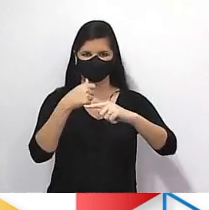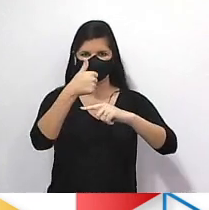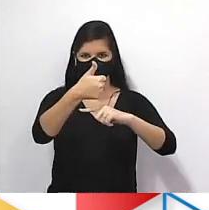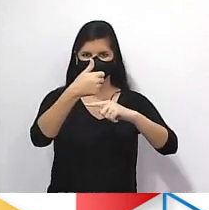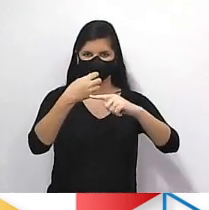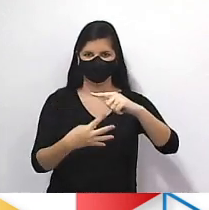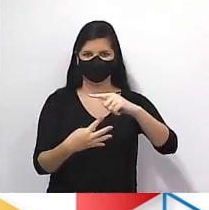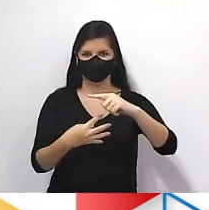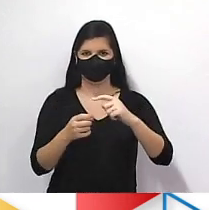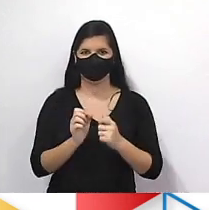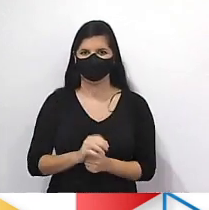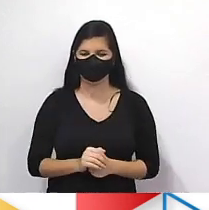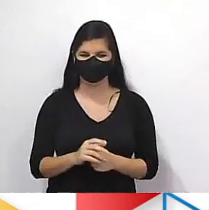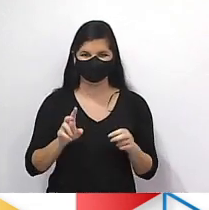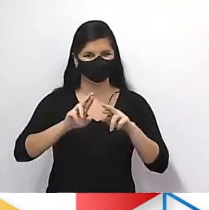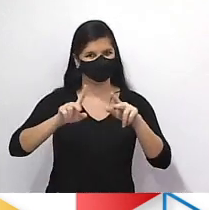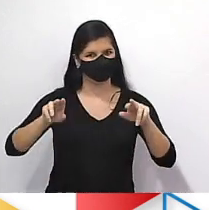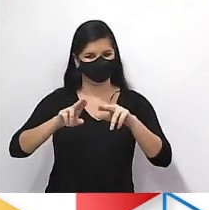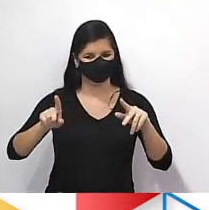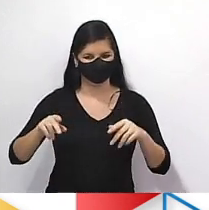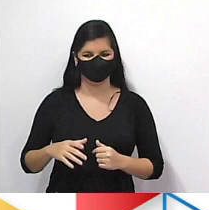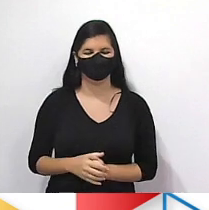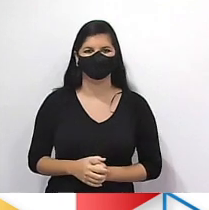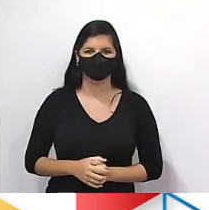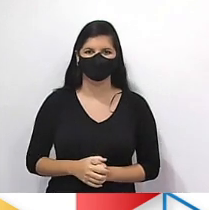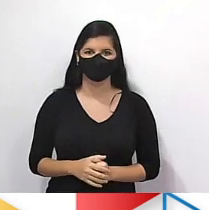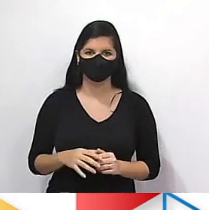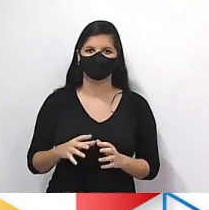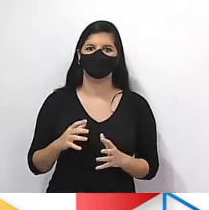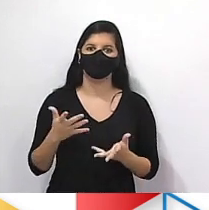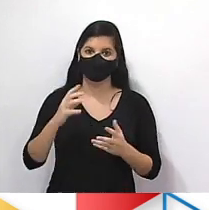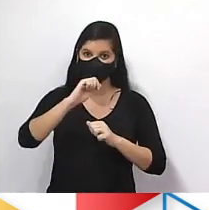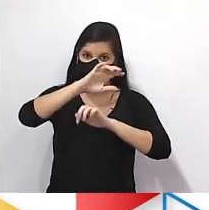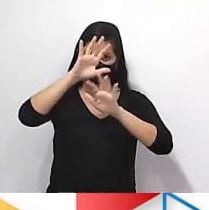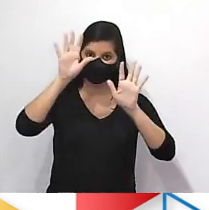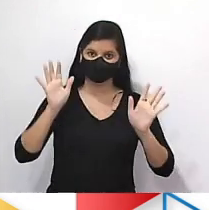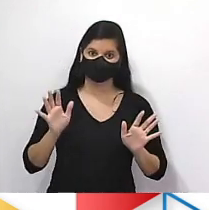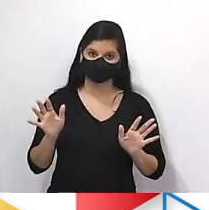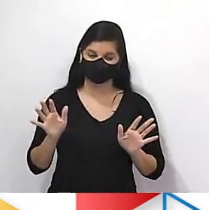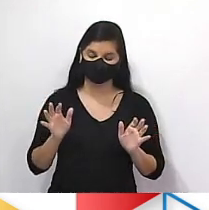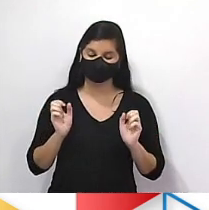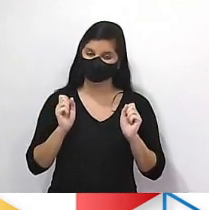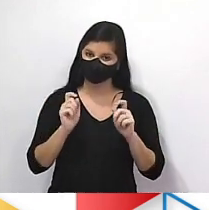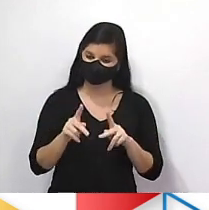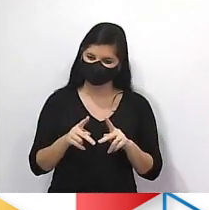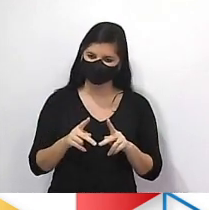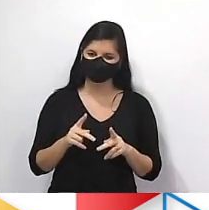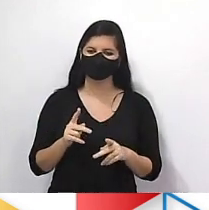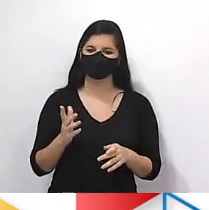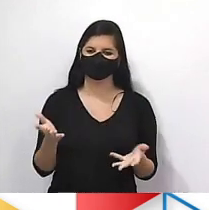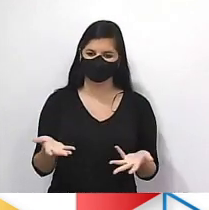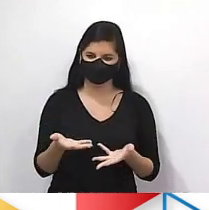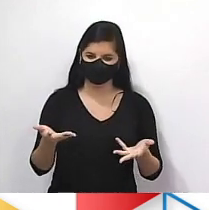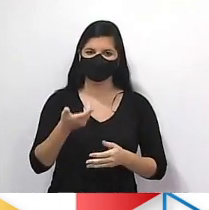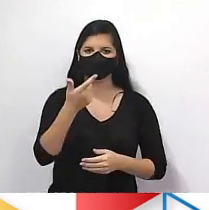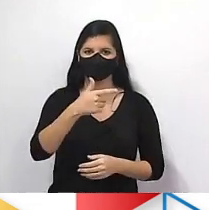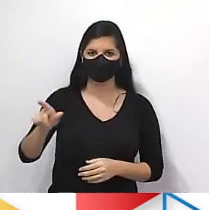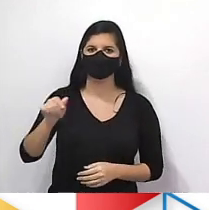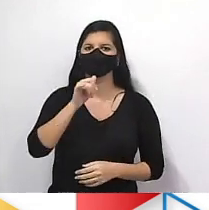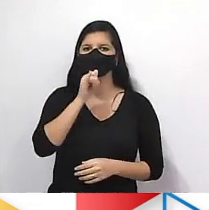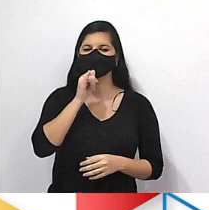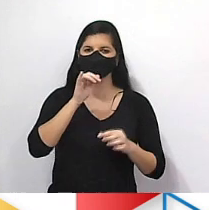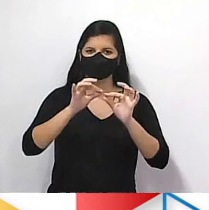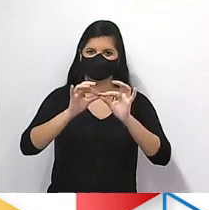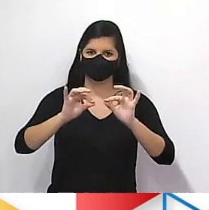diferenciei numerador e denominador. Você tem parte todo. Tá claro isso aí? Ficou claro? Então vem comigo que a gente vai botar na reta